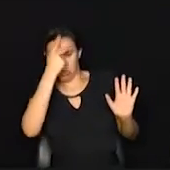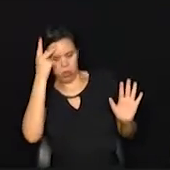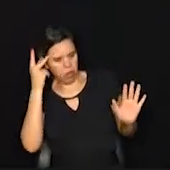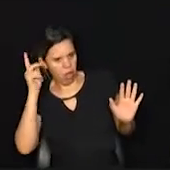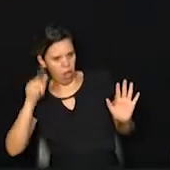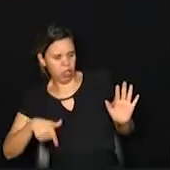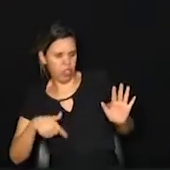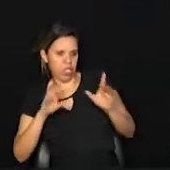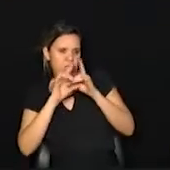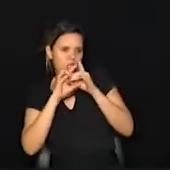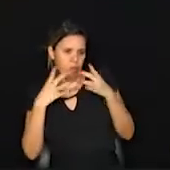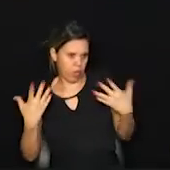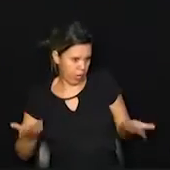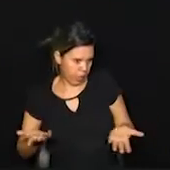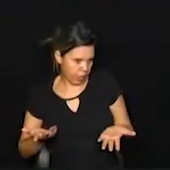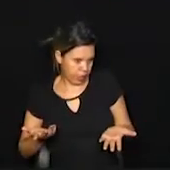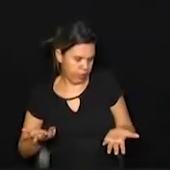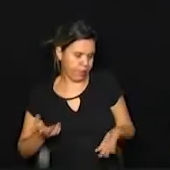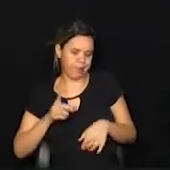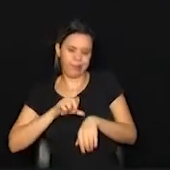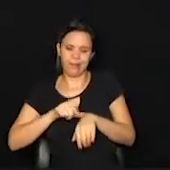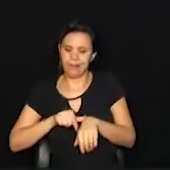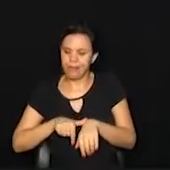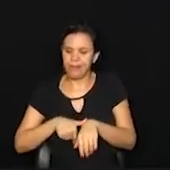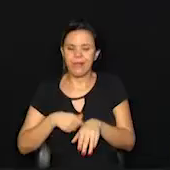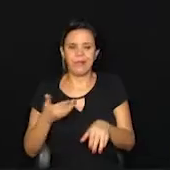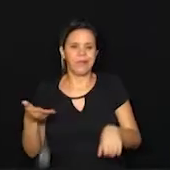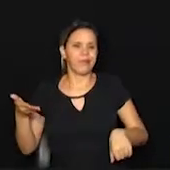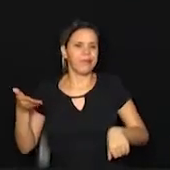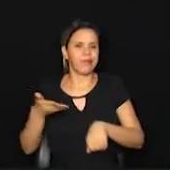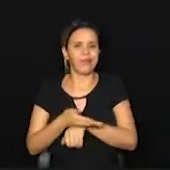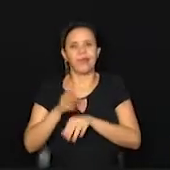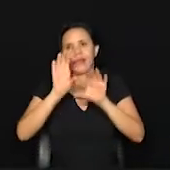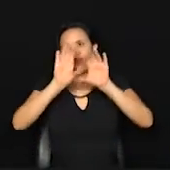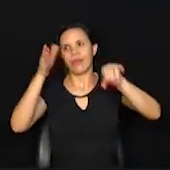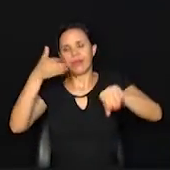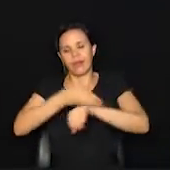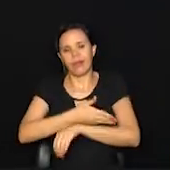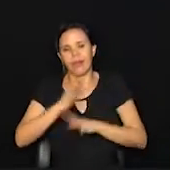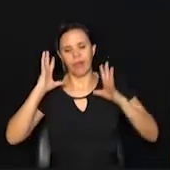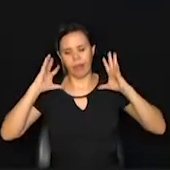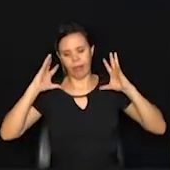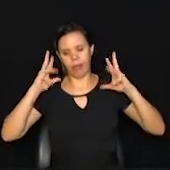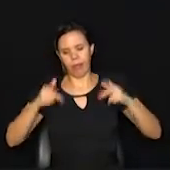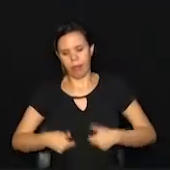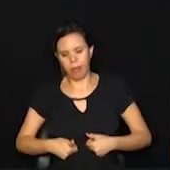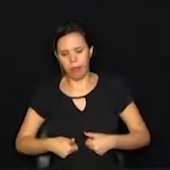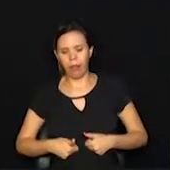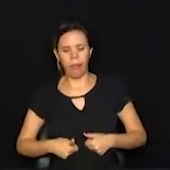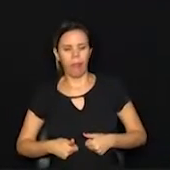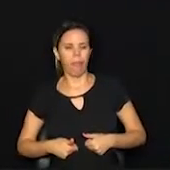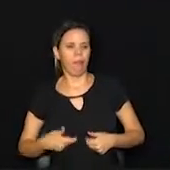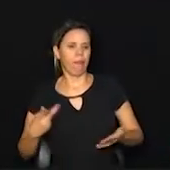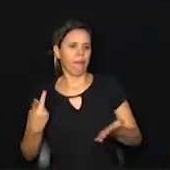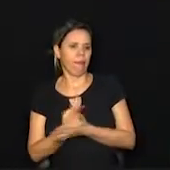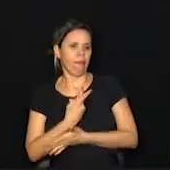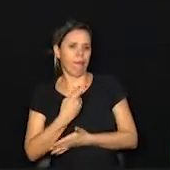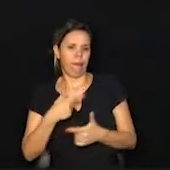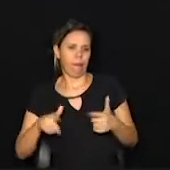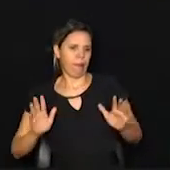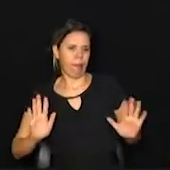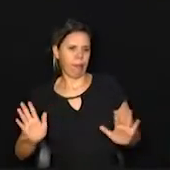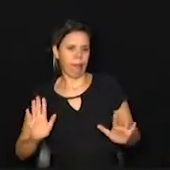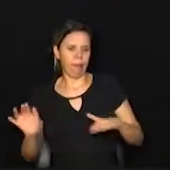Democratas tardios né E para entrar no céu eles Limpo tentam limpar o seu currículo Então